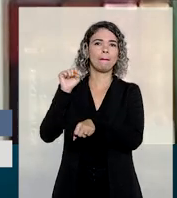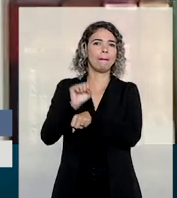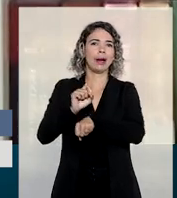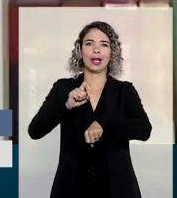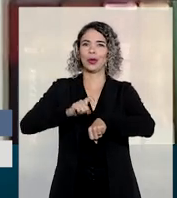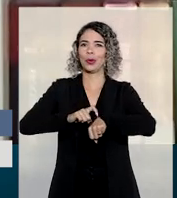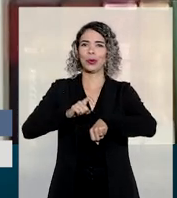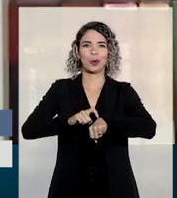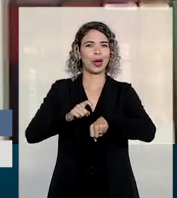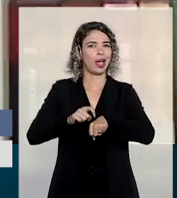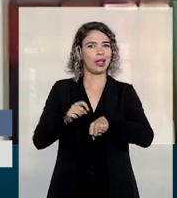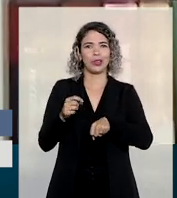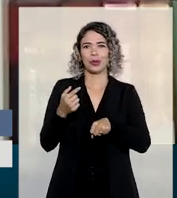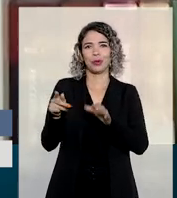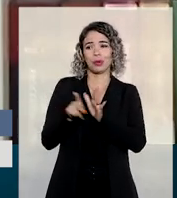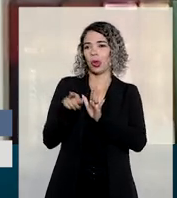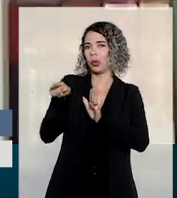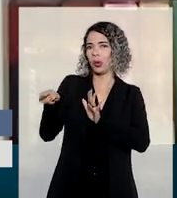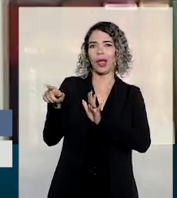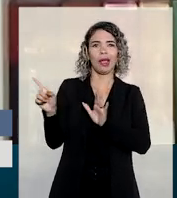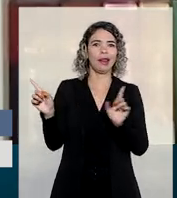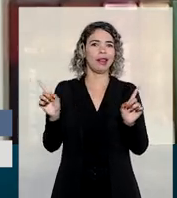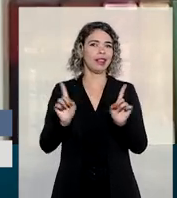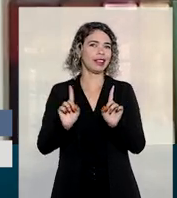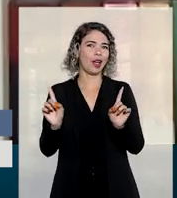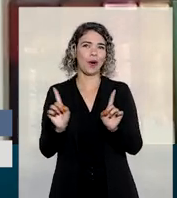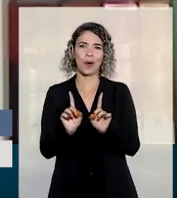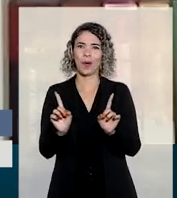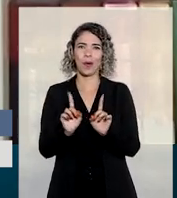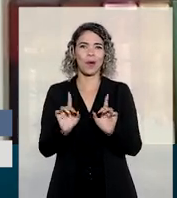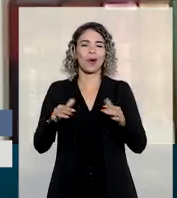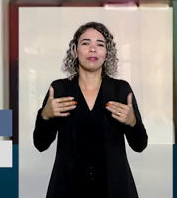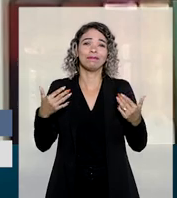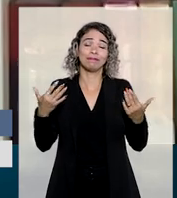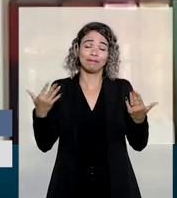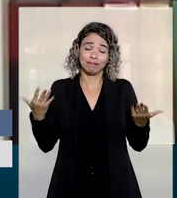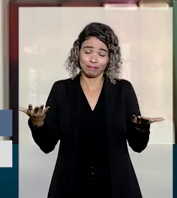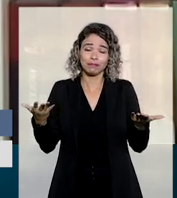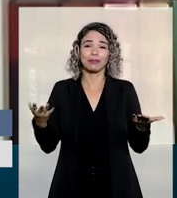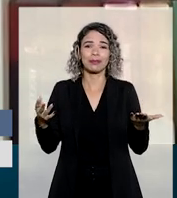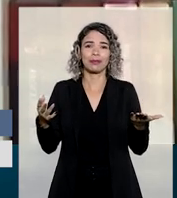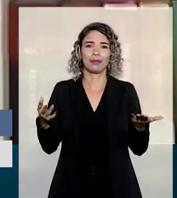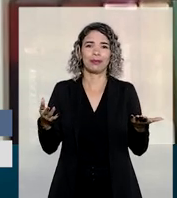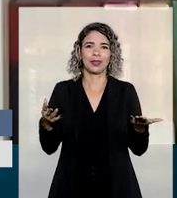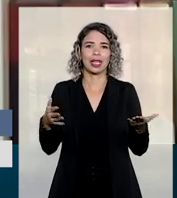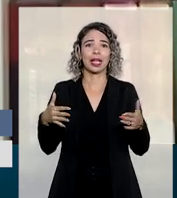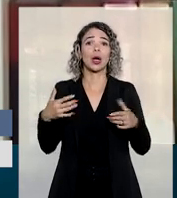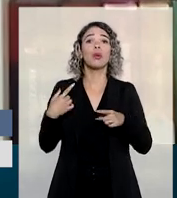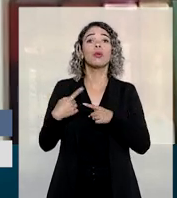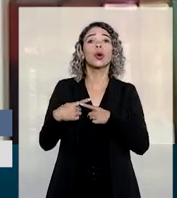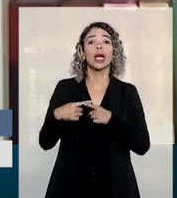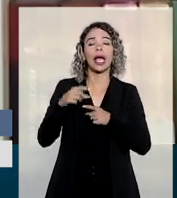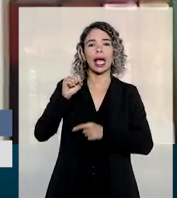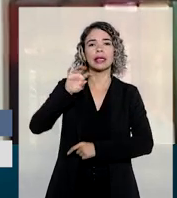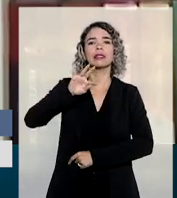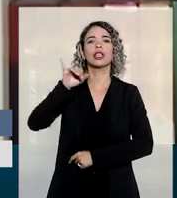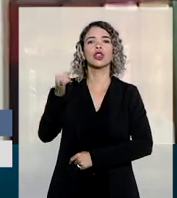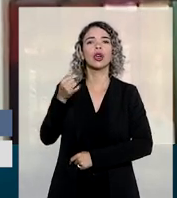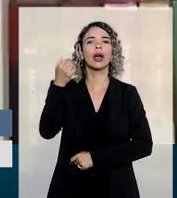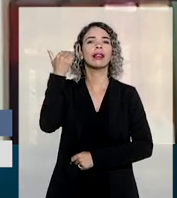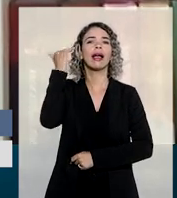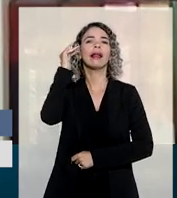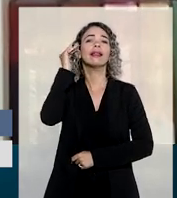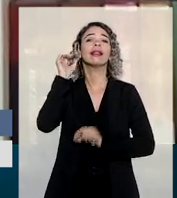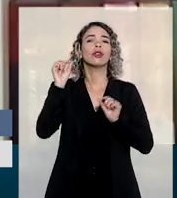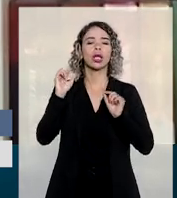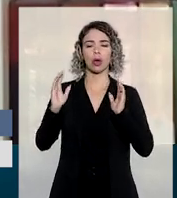prazo para a oposição de embargos de declaração pela outra parte, porque o STJ considera que se